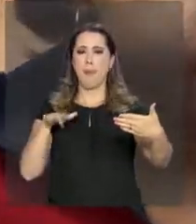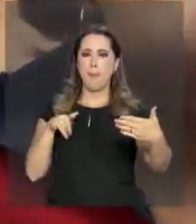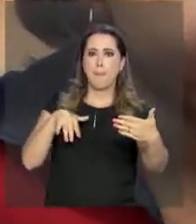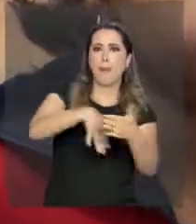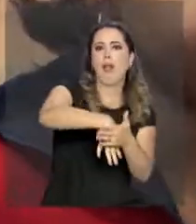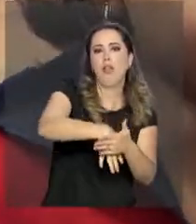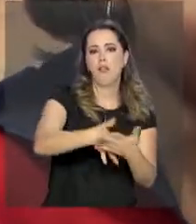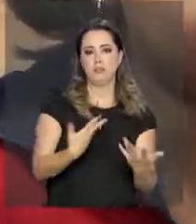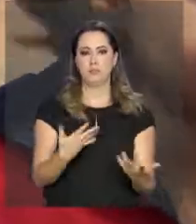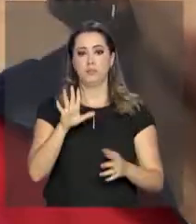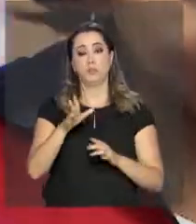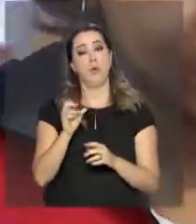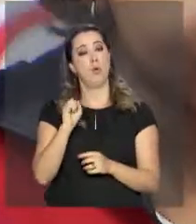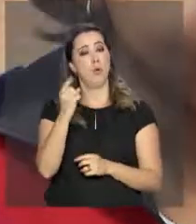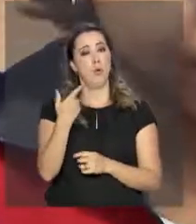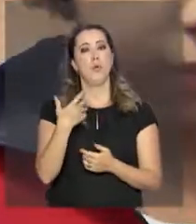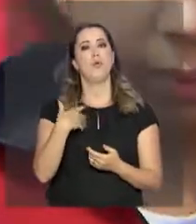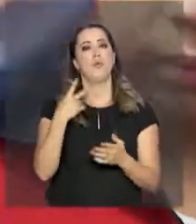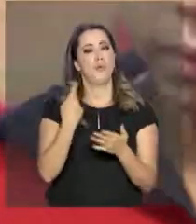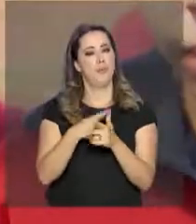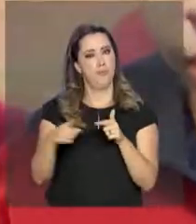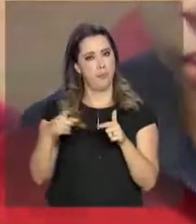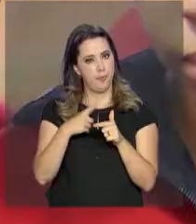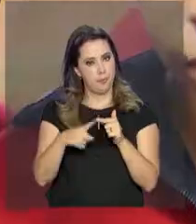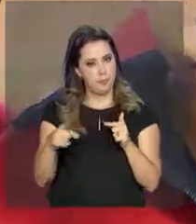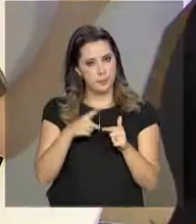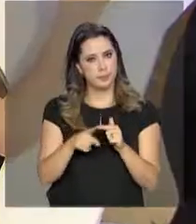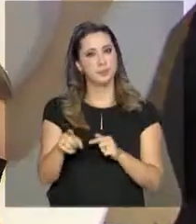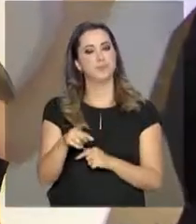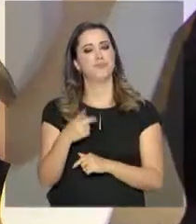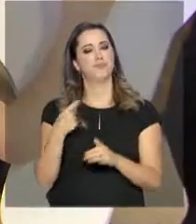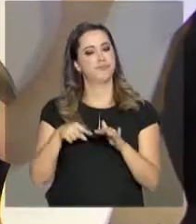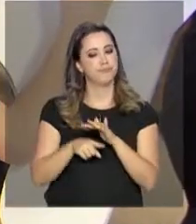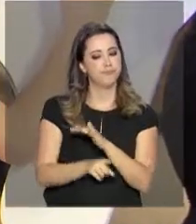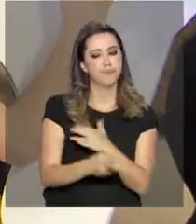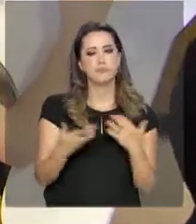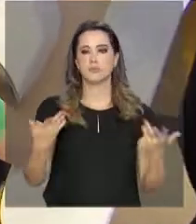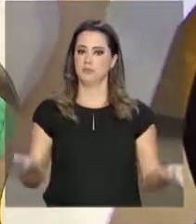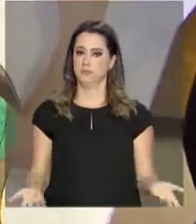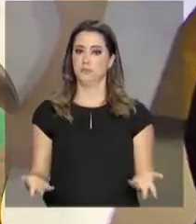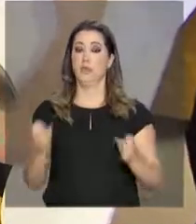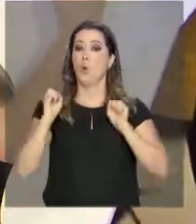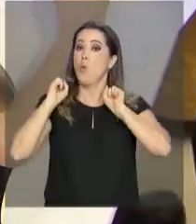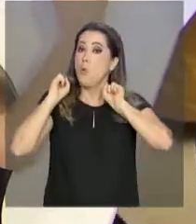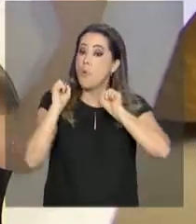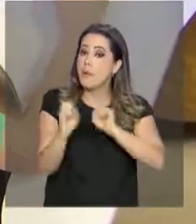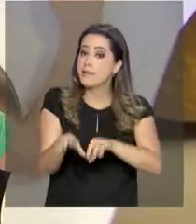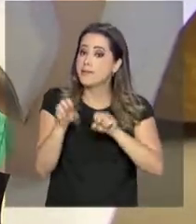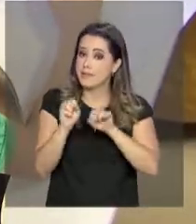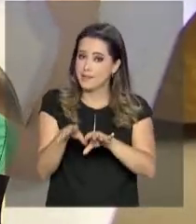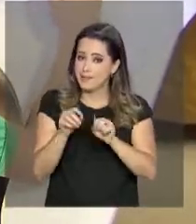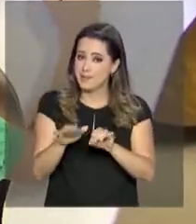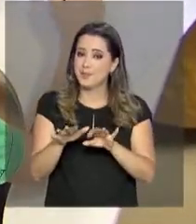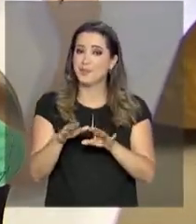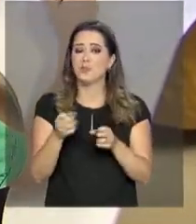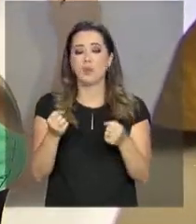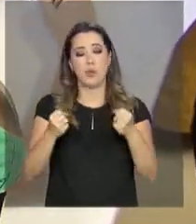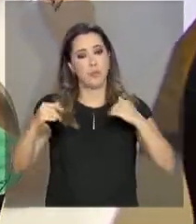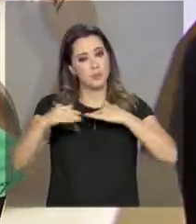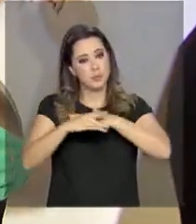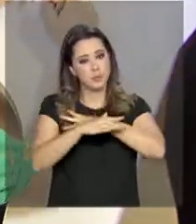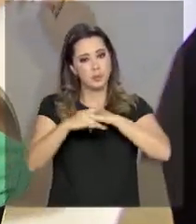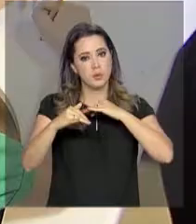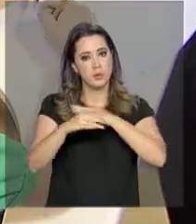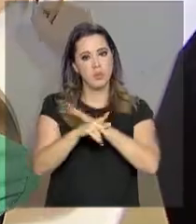carro acho que vou falar aconteceu o acidente grave a educação para o trânsito nas escolas está prevista no código